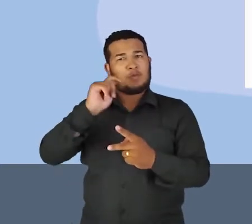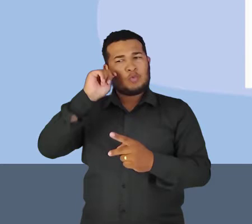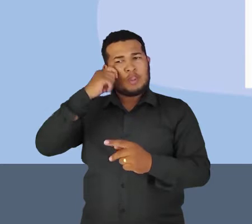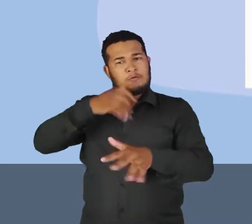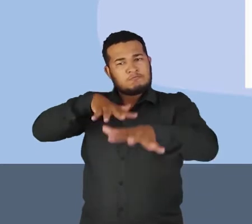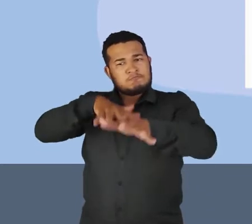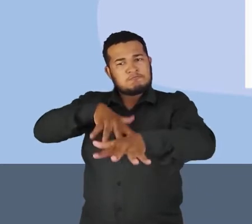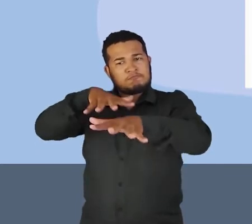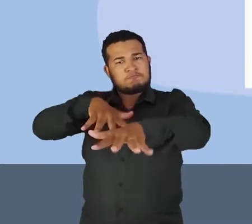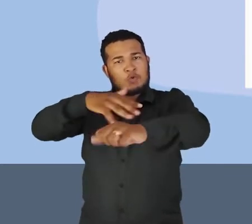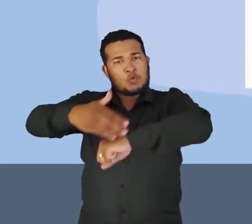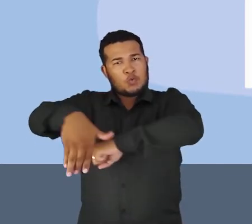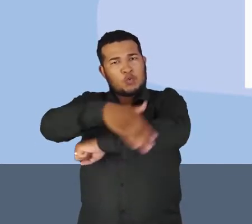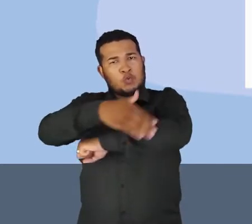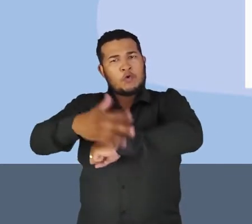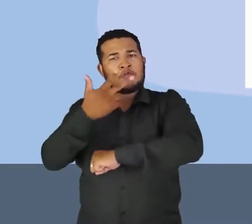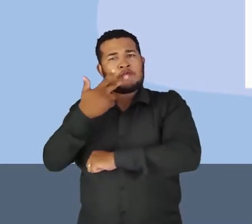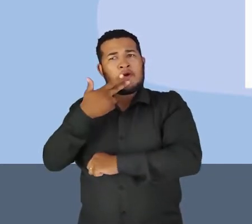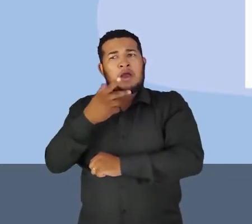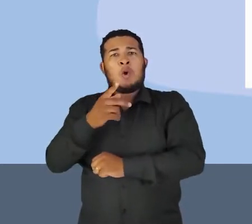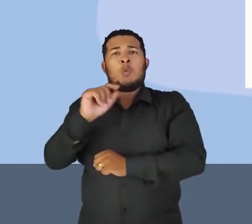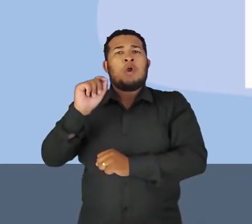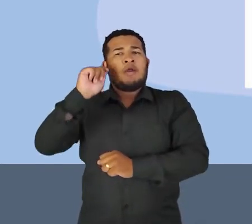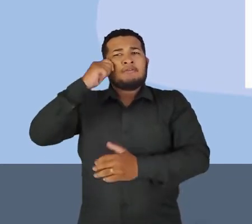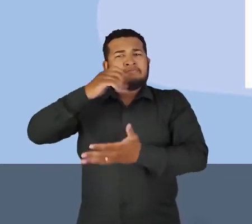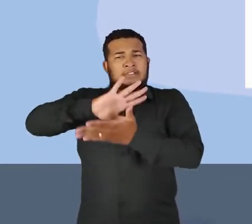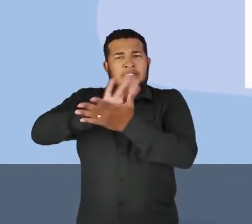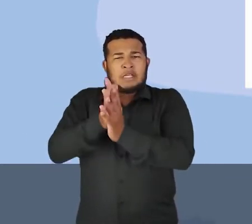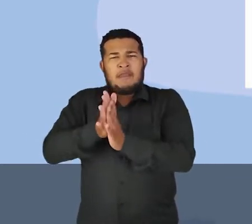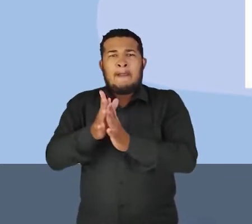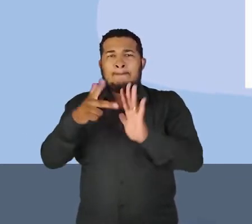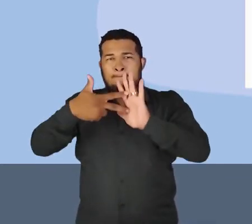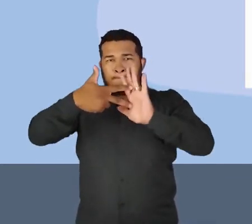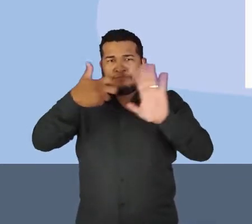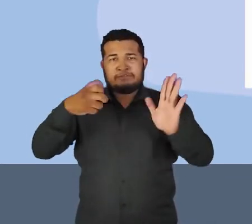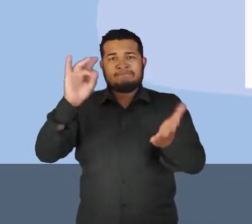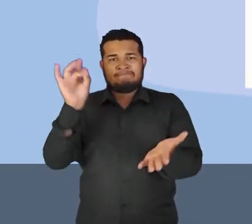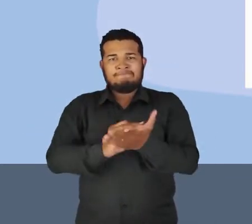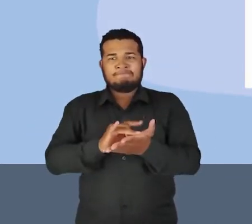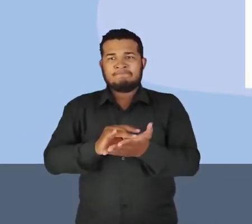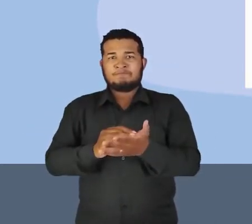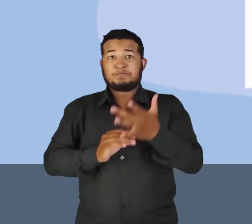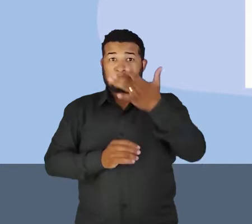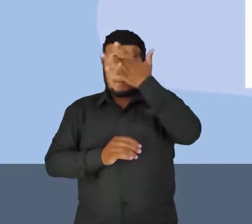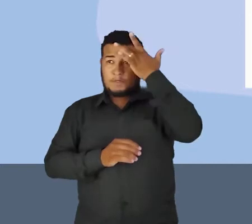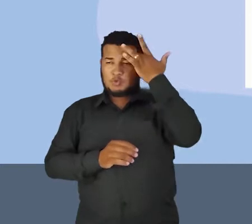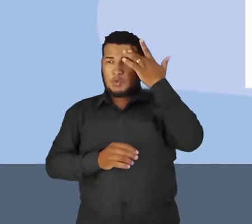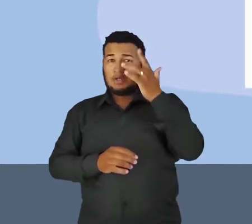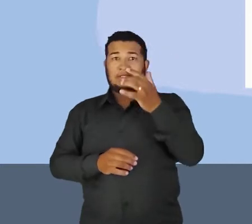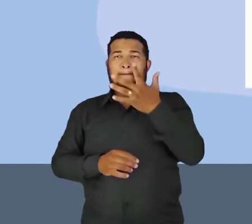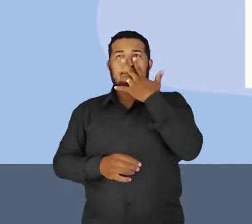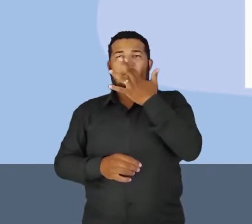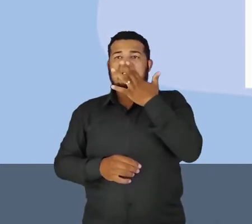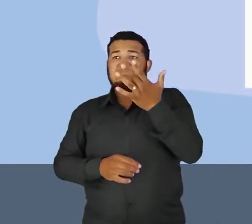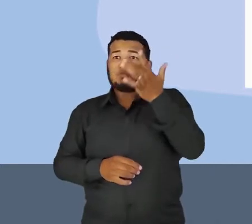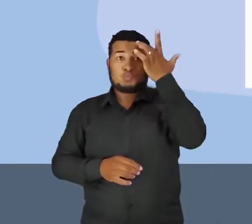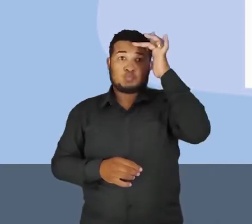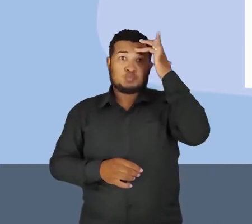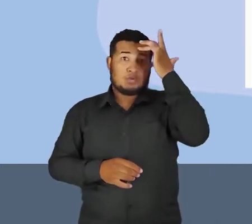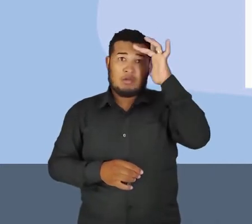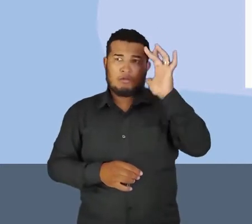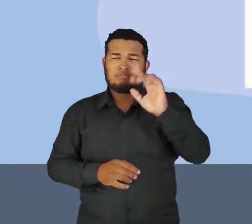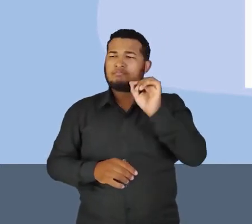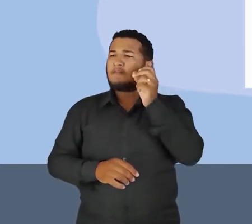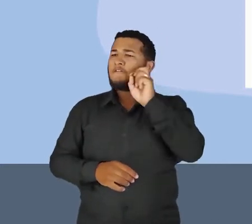seus direitos, dizendo que o racismo é crime, aparece uma pessoa que não sabe o que é discriminação racial,